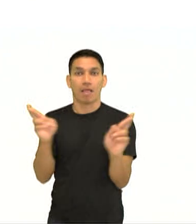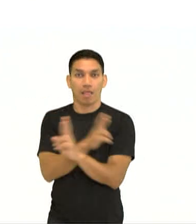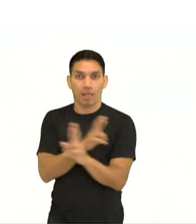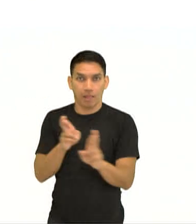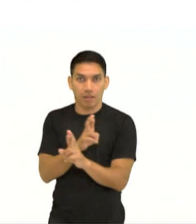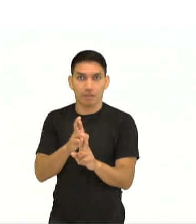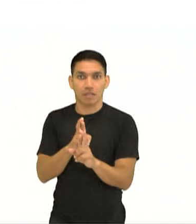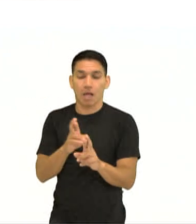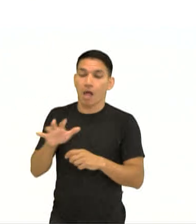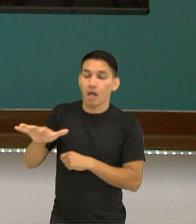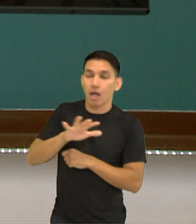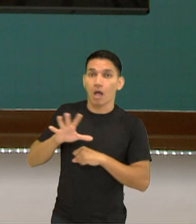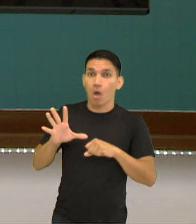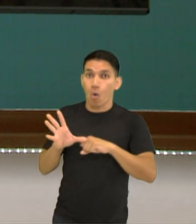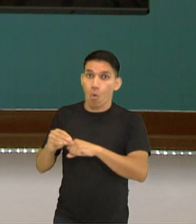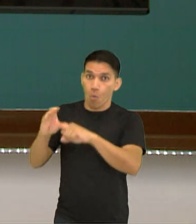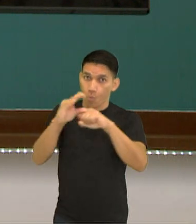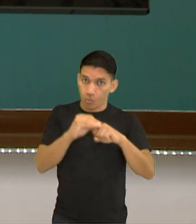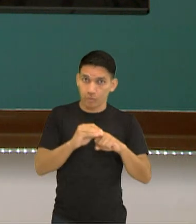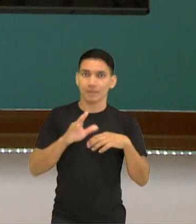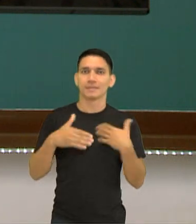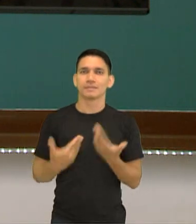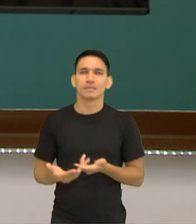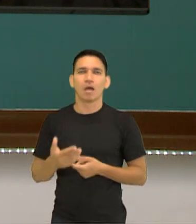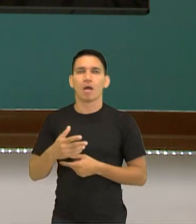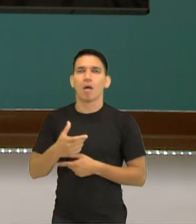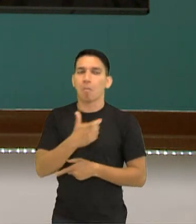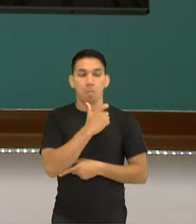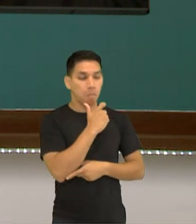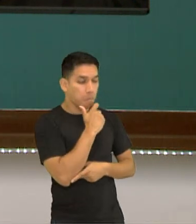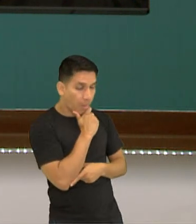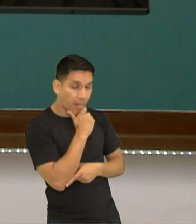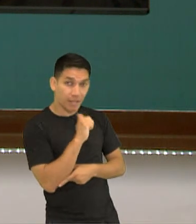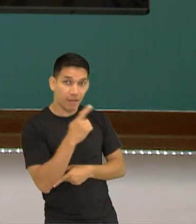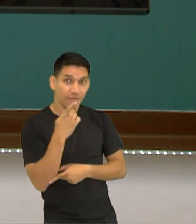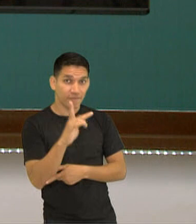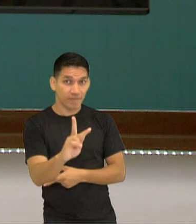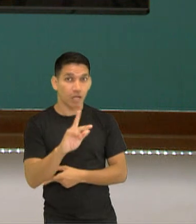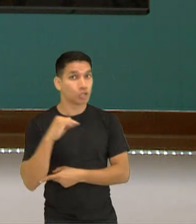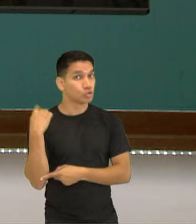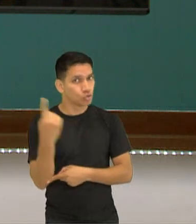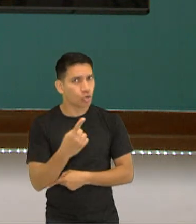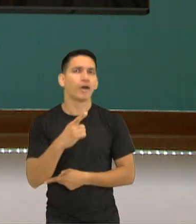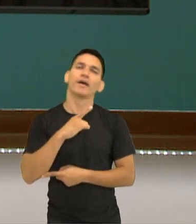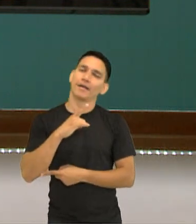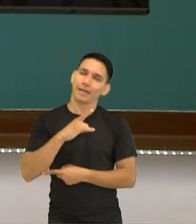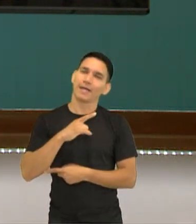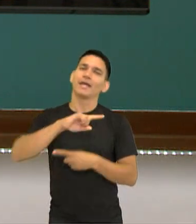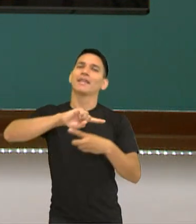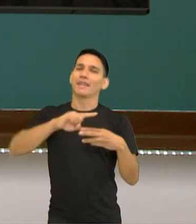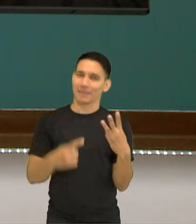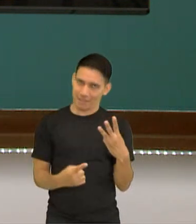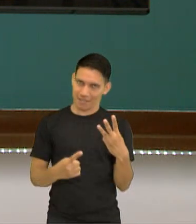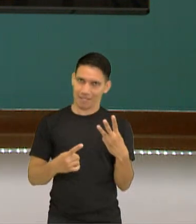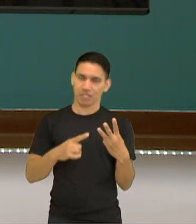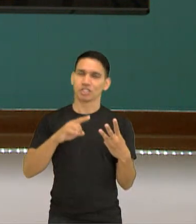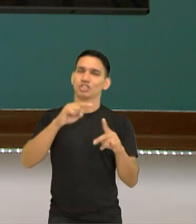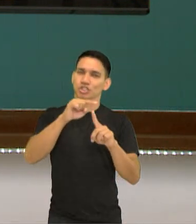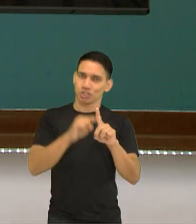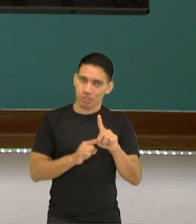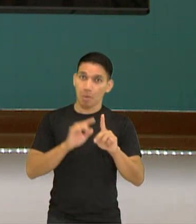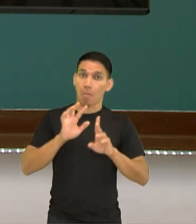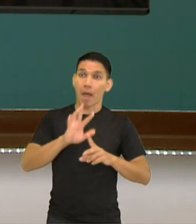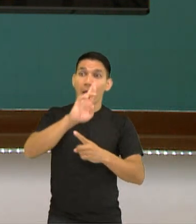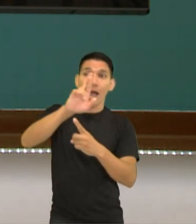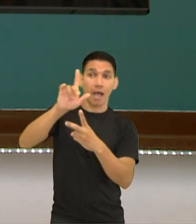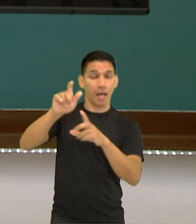do conhecimento. Para Platão, todos nós temos esses 3 tipos de alma, mas elas se manifestam em